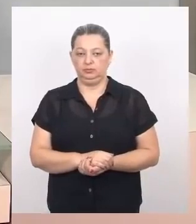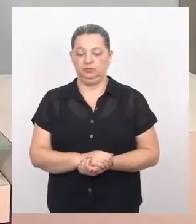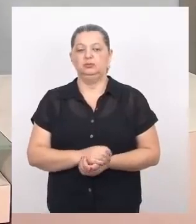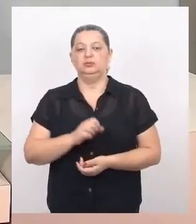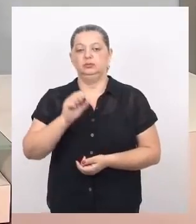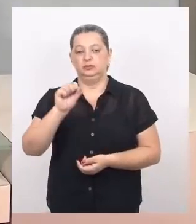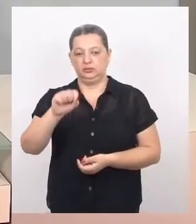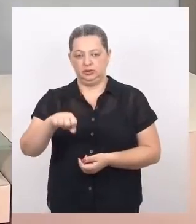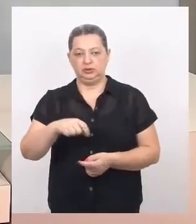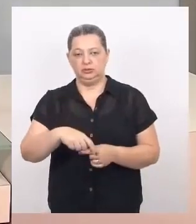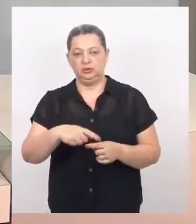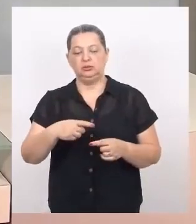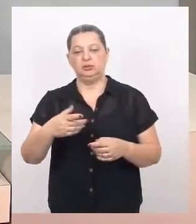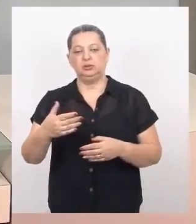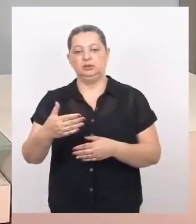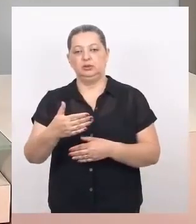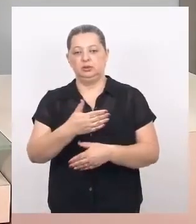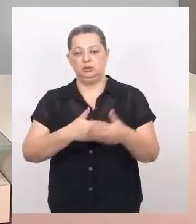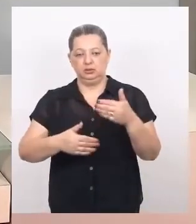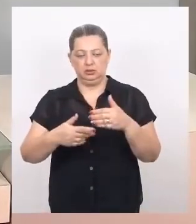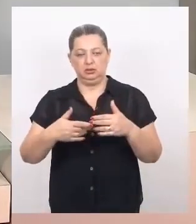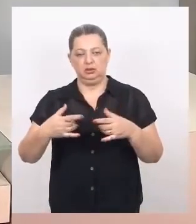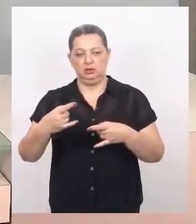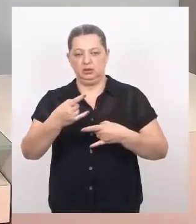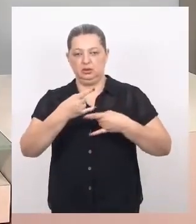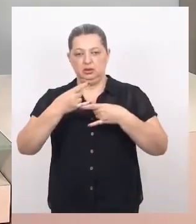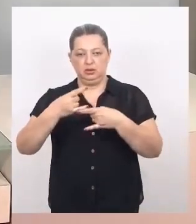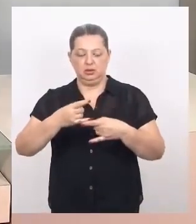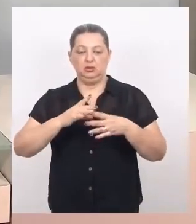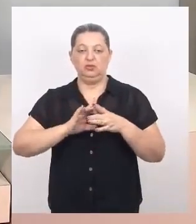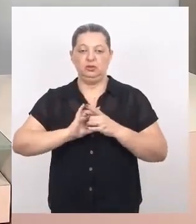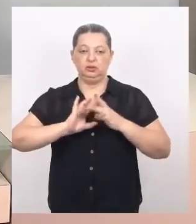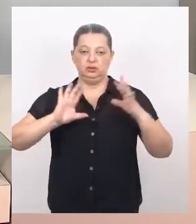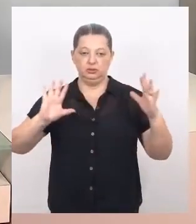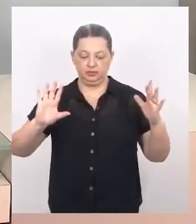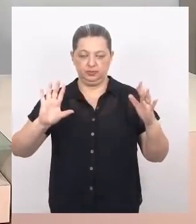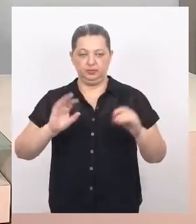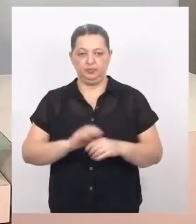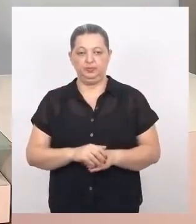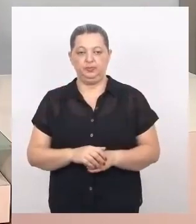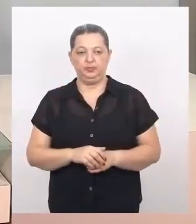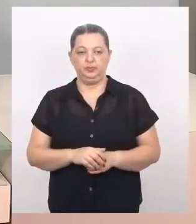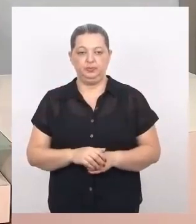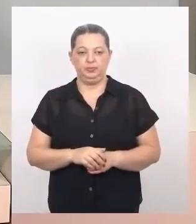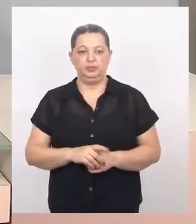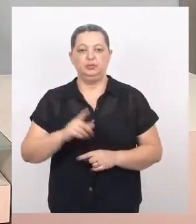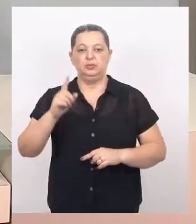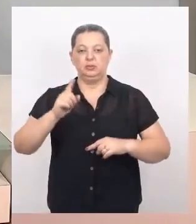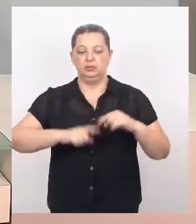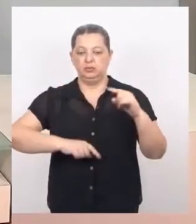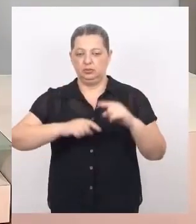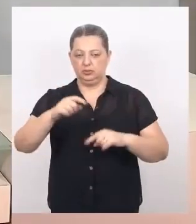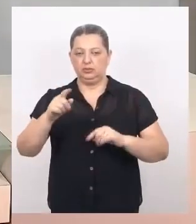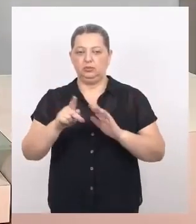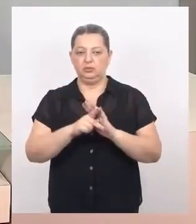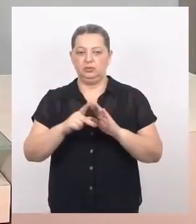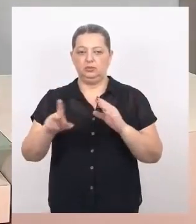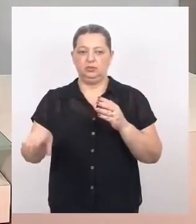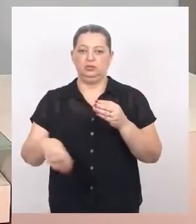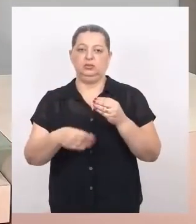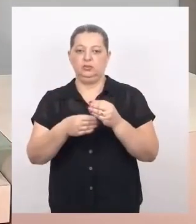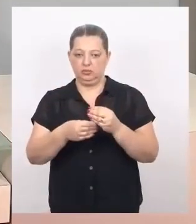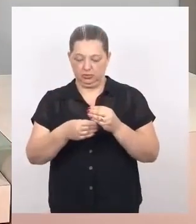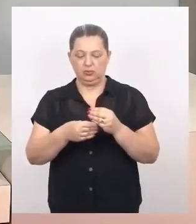nessa apresentação, tá bom, pessoal? A live vai ficar disponível assim que possível, mas esse material a gente só vai complementar com o que eu falei que a